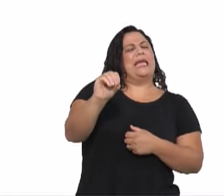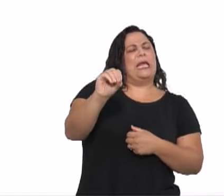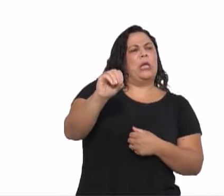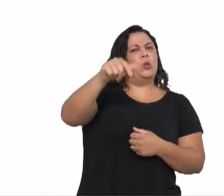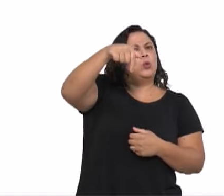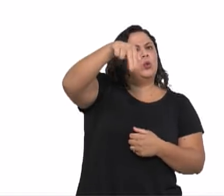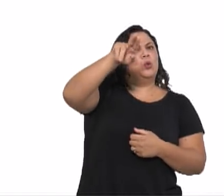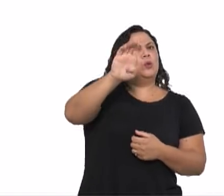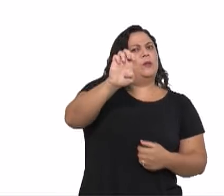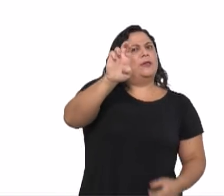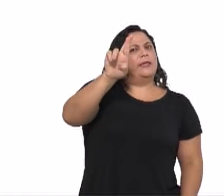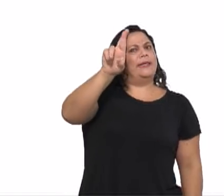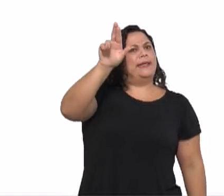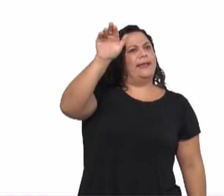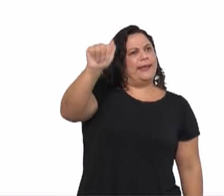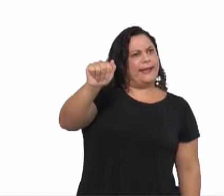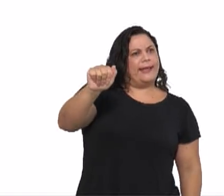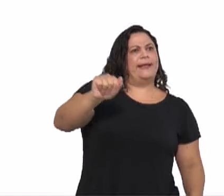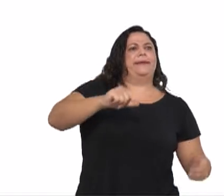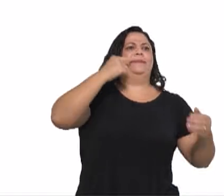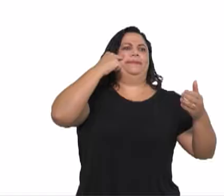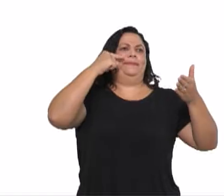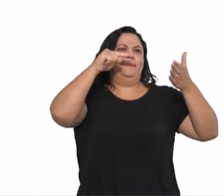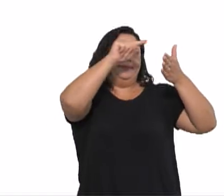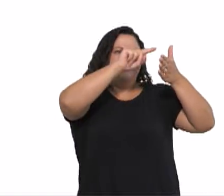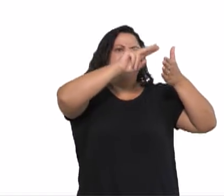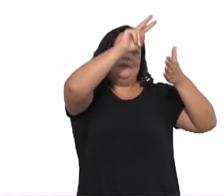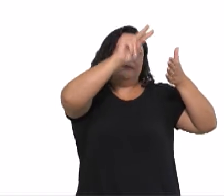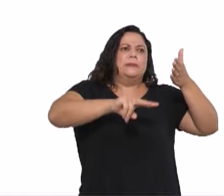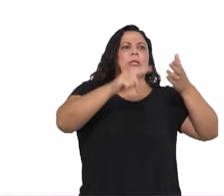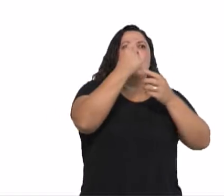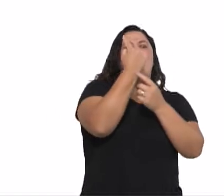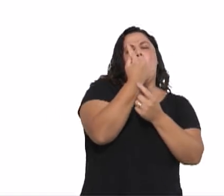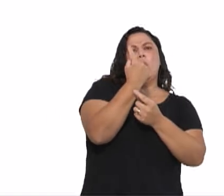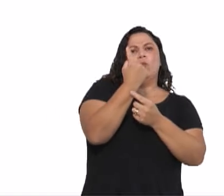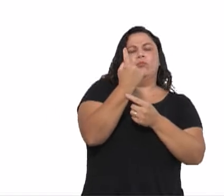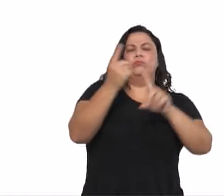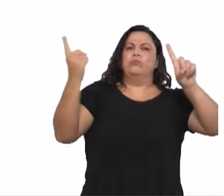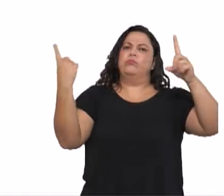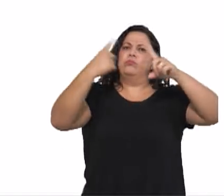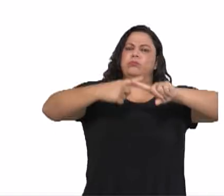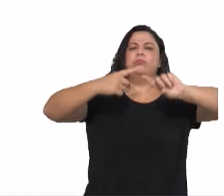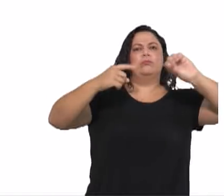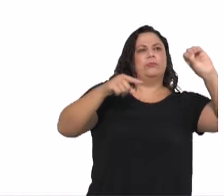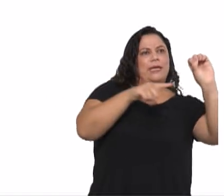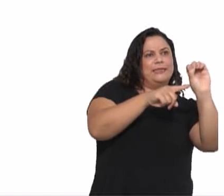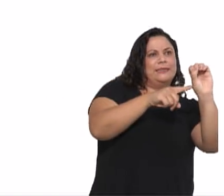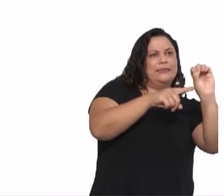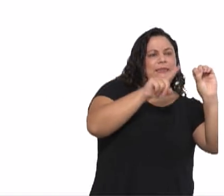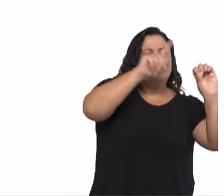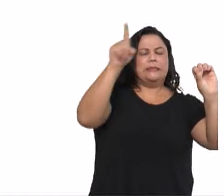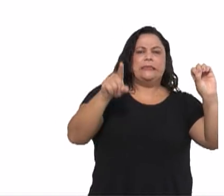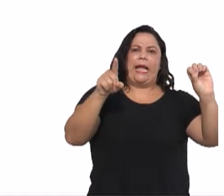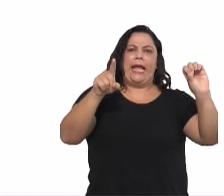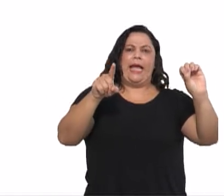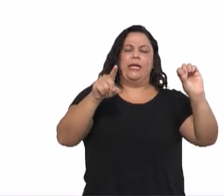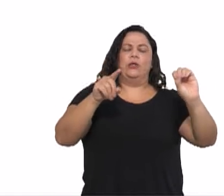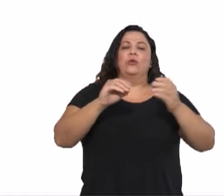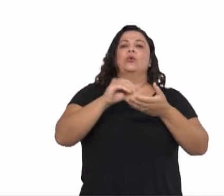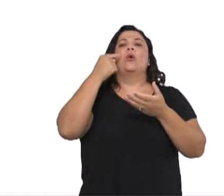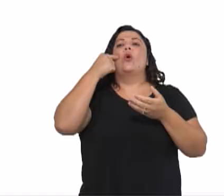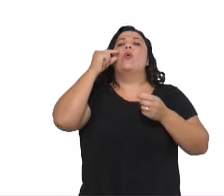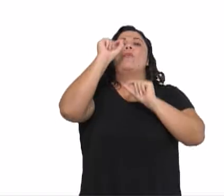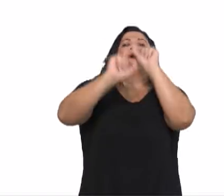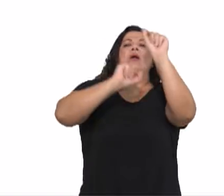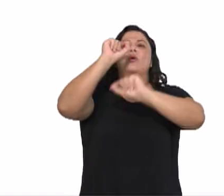Keno faz a finta, toca para Marcos Rocha, o juiz marcou falta para o time